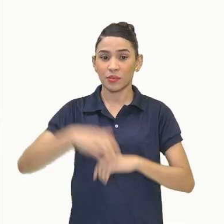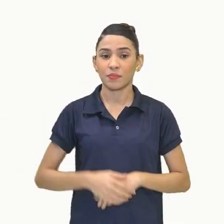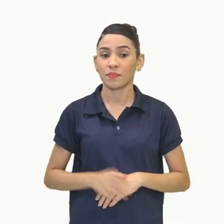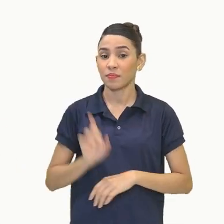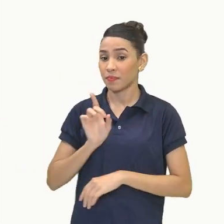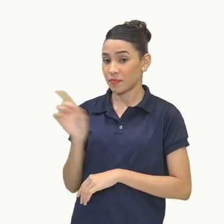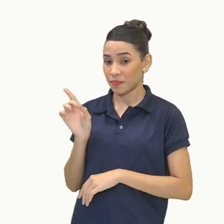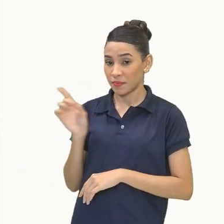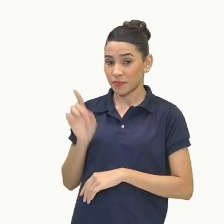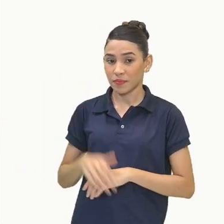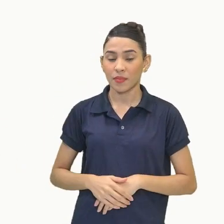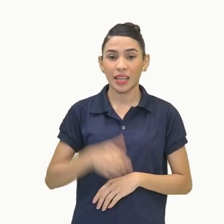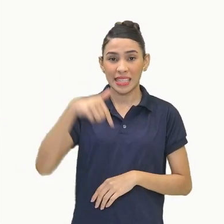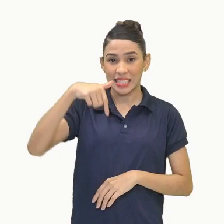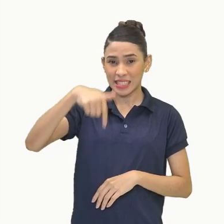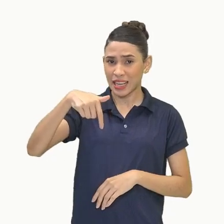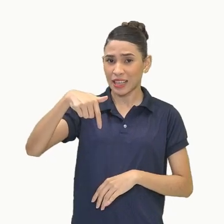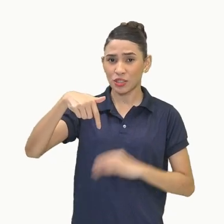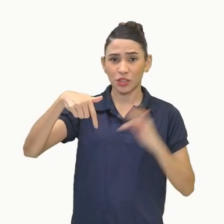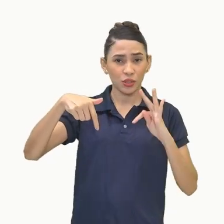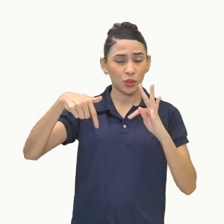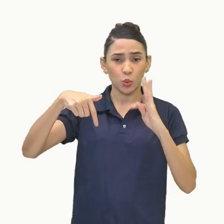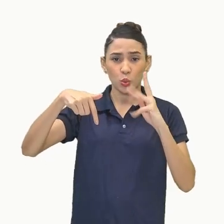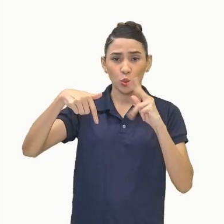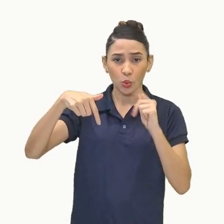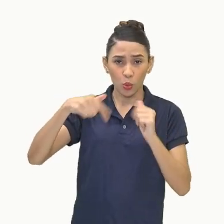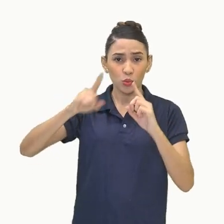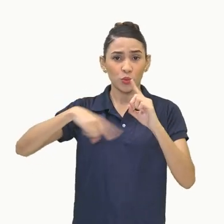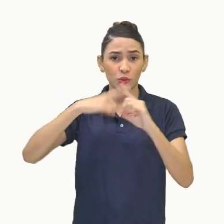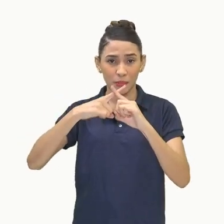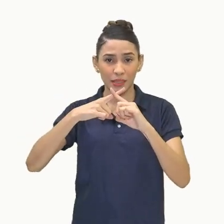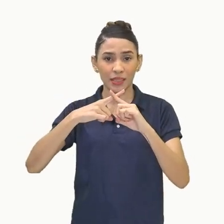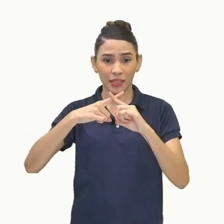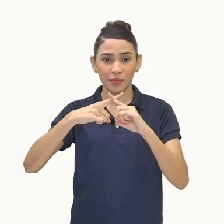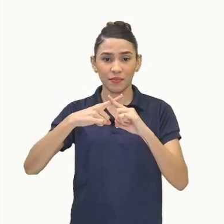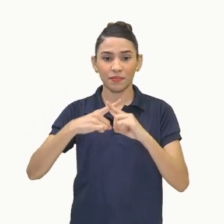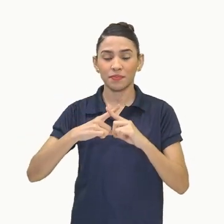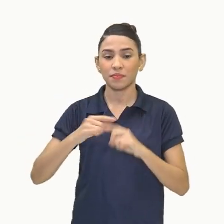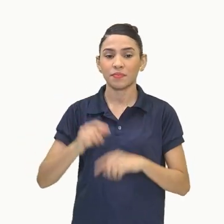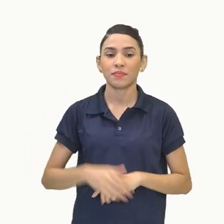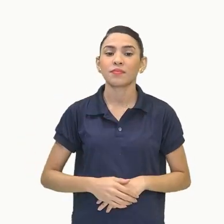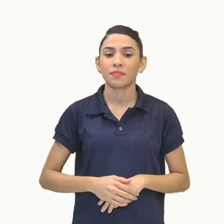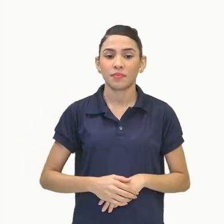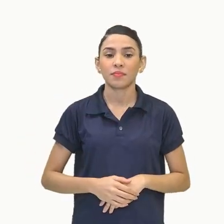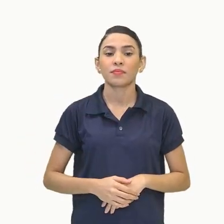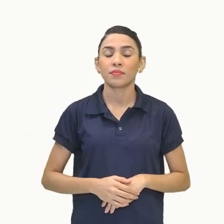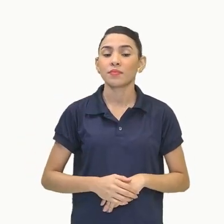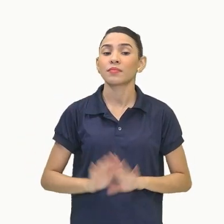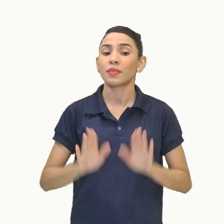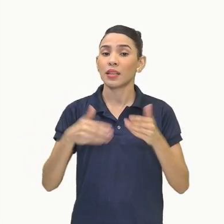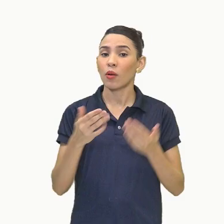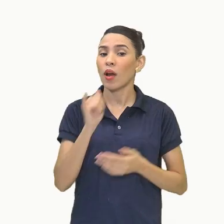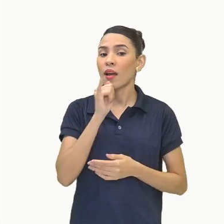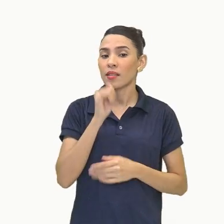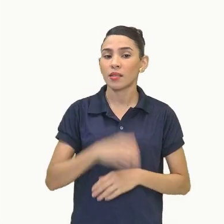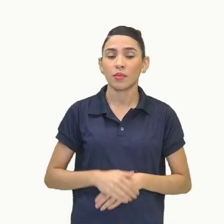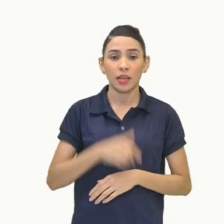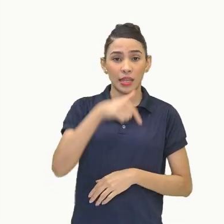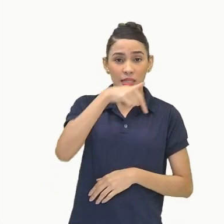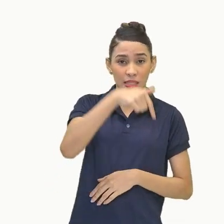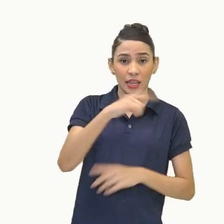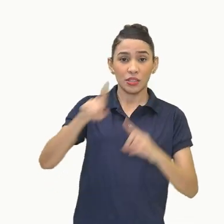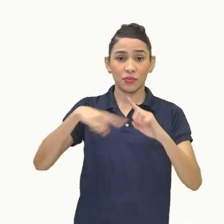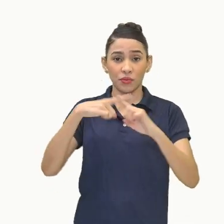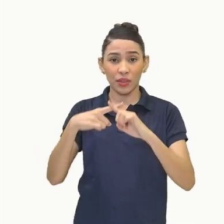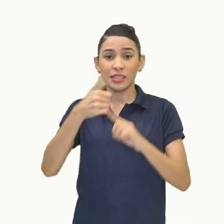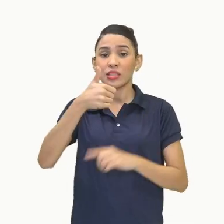ele vai multiplicar por todos aqui da outra parcela. Então, 7 vezes 18,